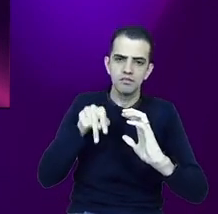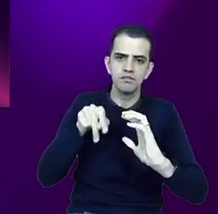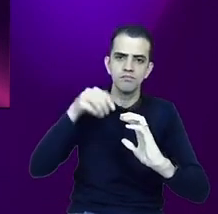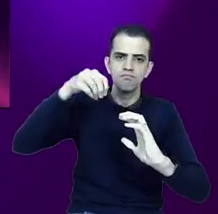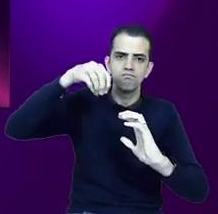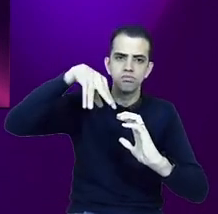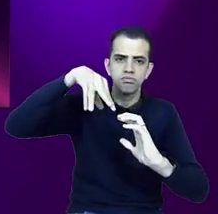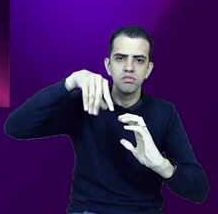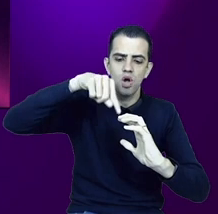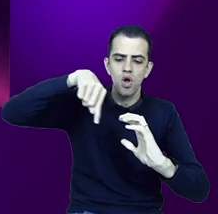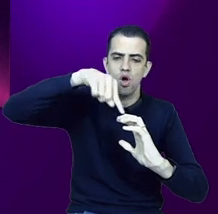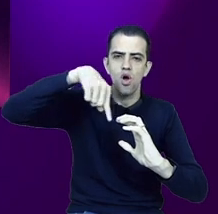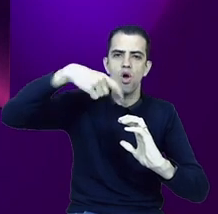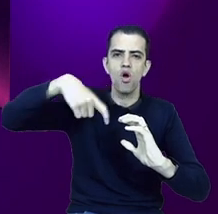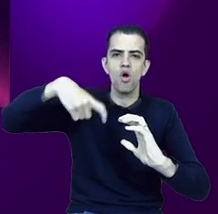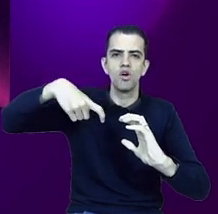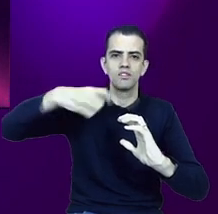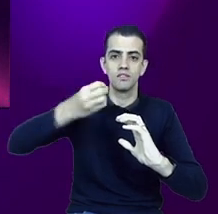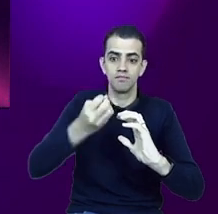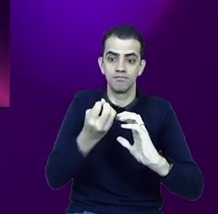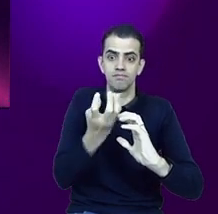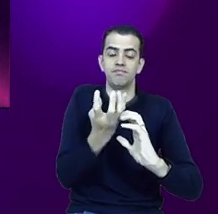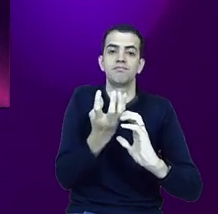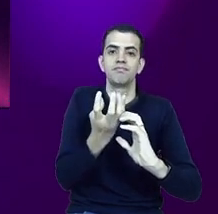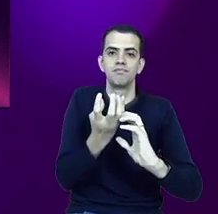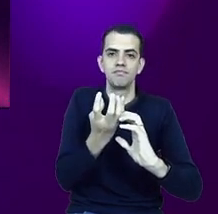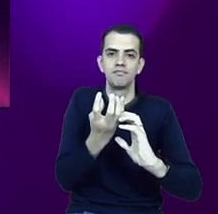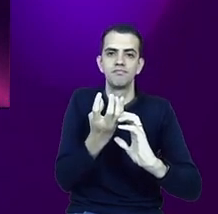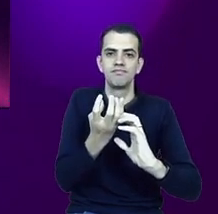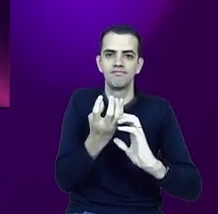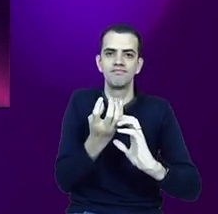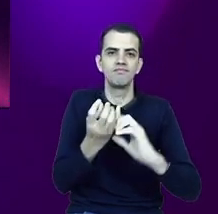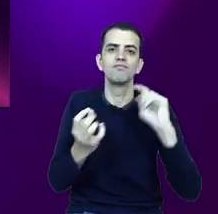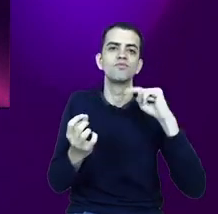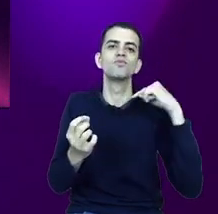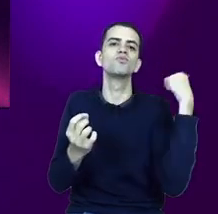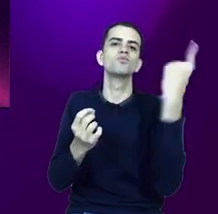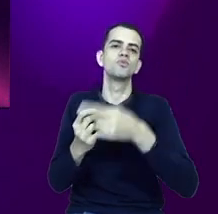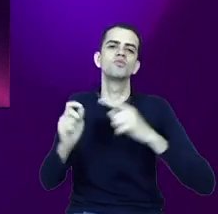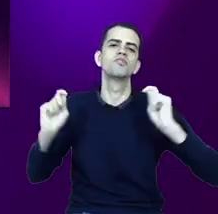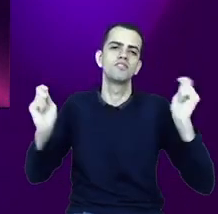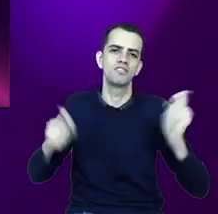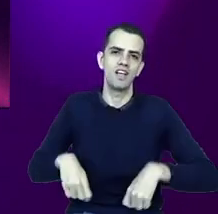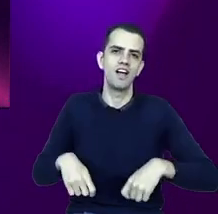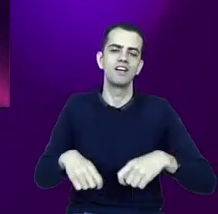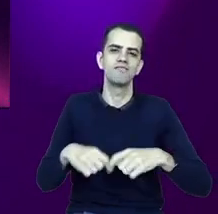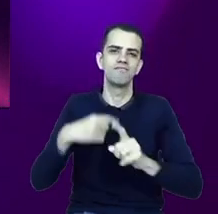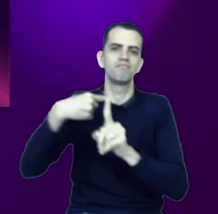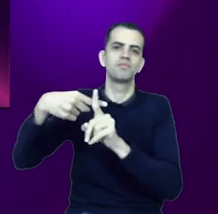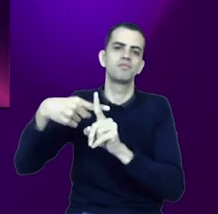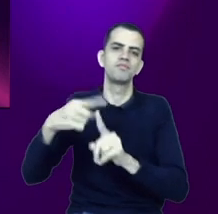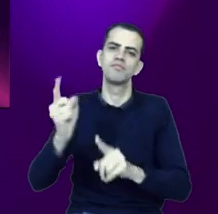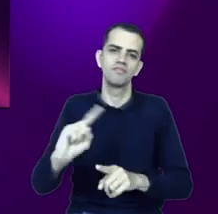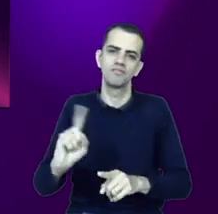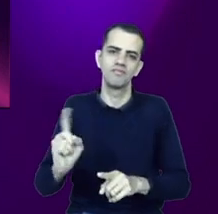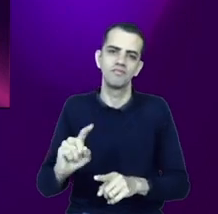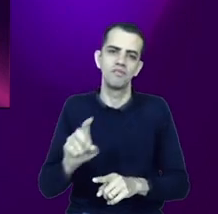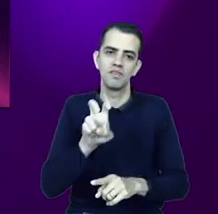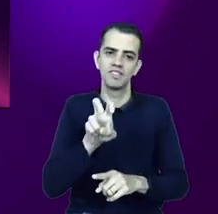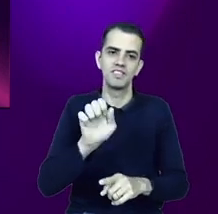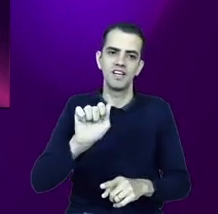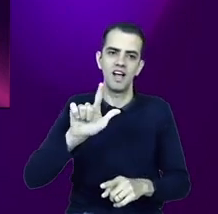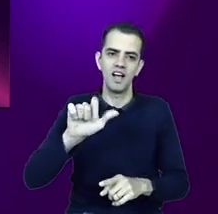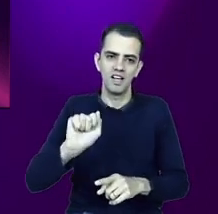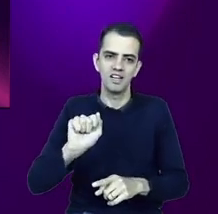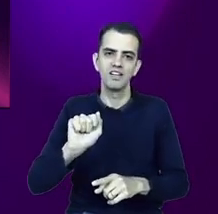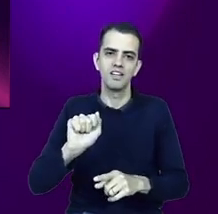relação à fluorescência, só uma observação que nem todos os glioblastomas são positivos, né, para o 5-ALA, e por isso